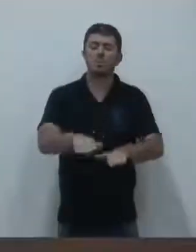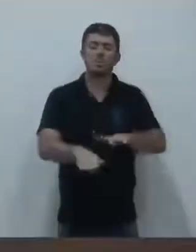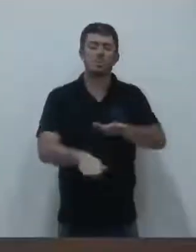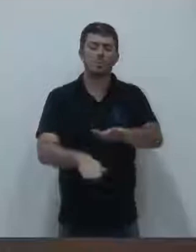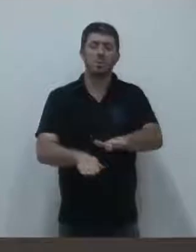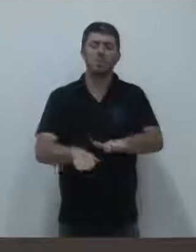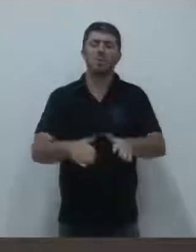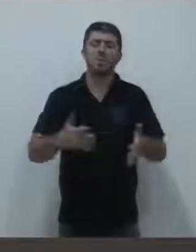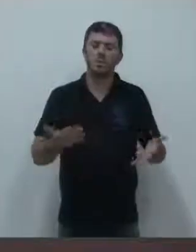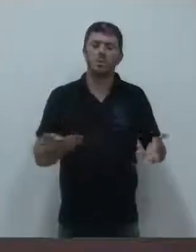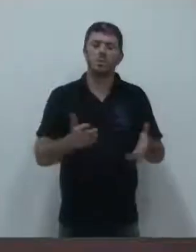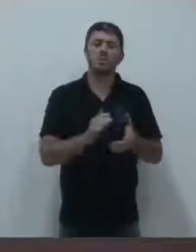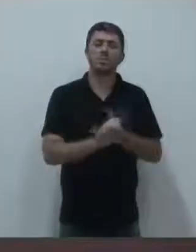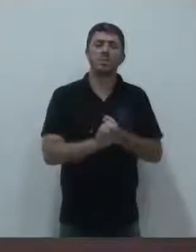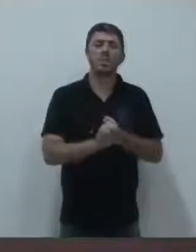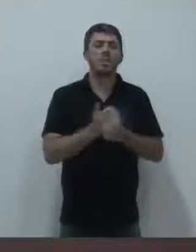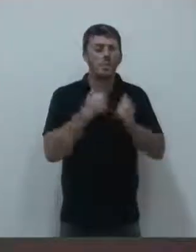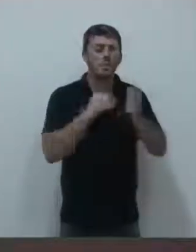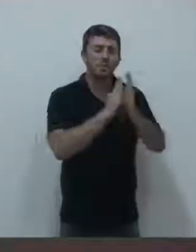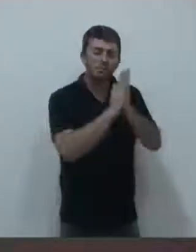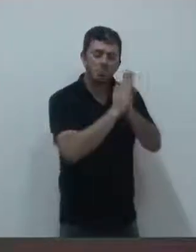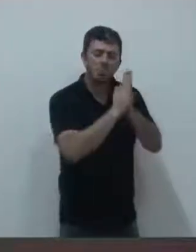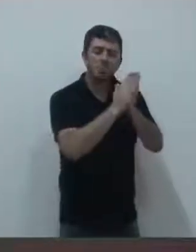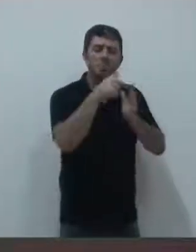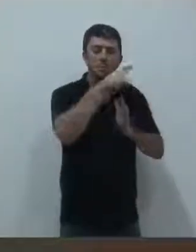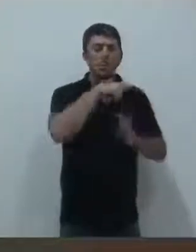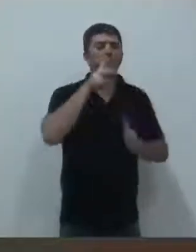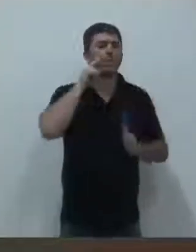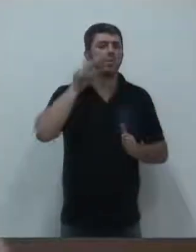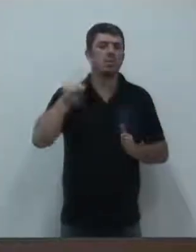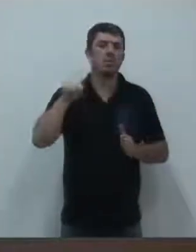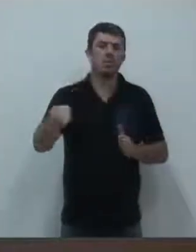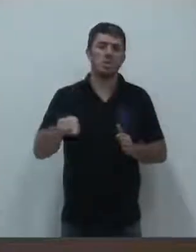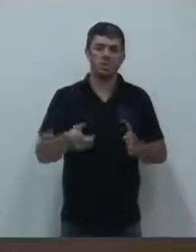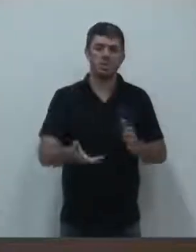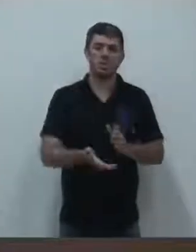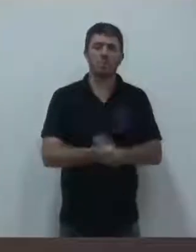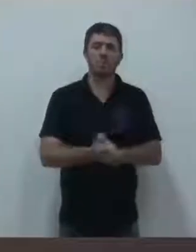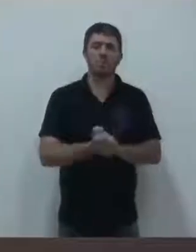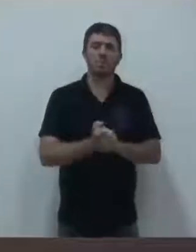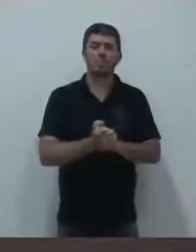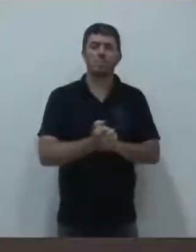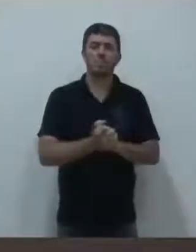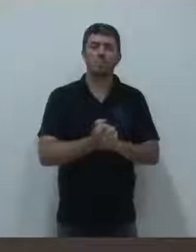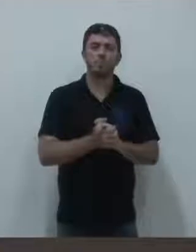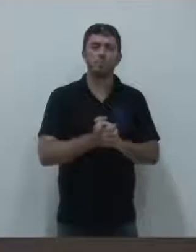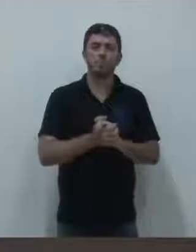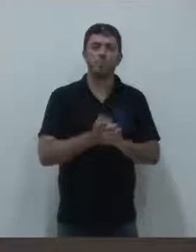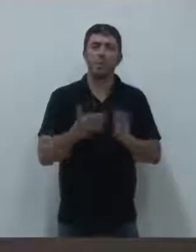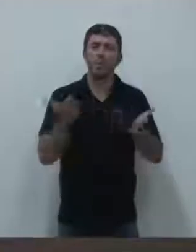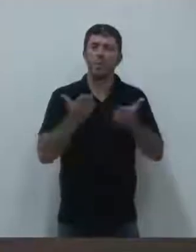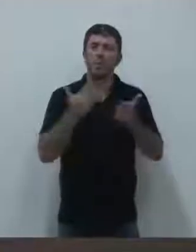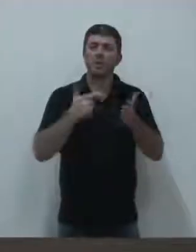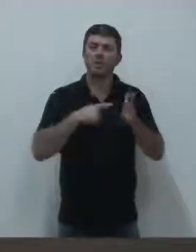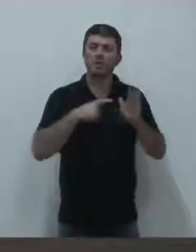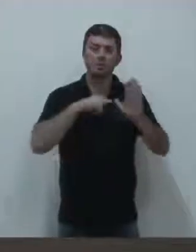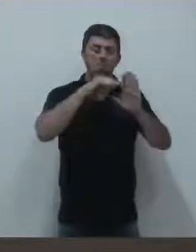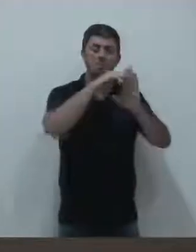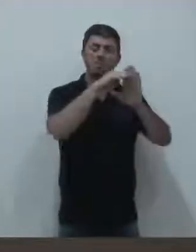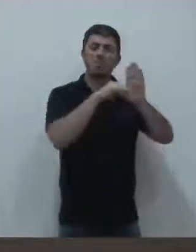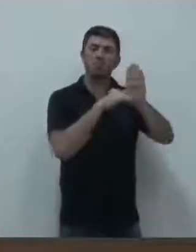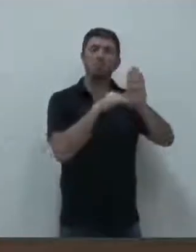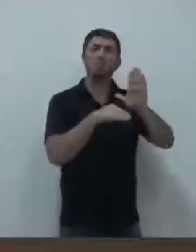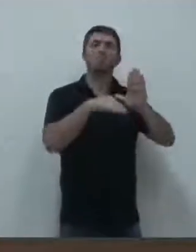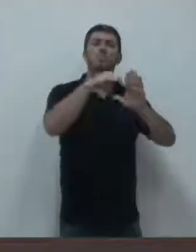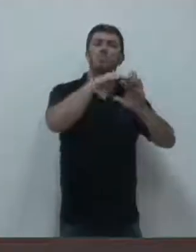seja revista talvez essa questão. Eu vou mudar um pouquinho a ordem da minha fala, porque eu